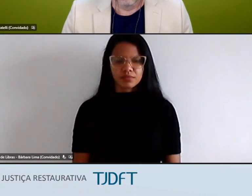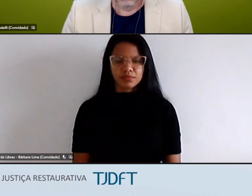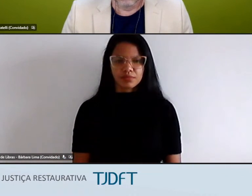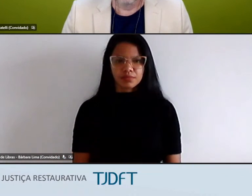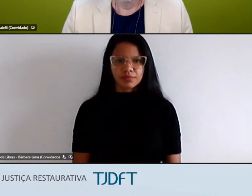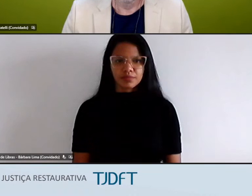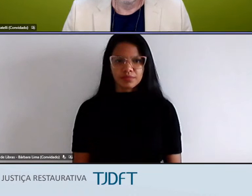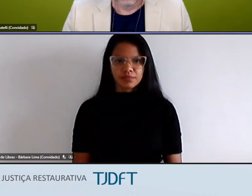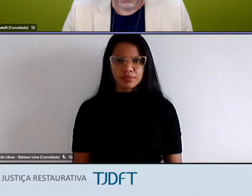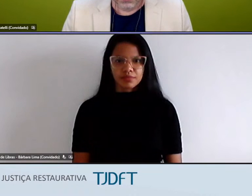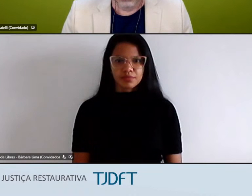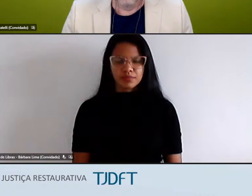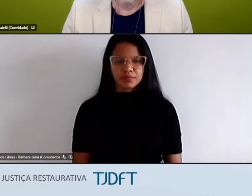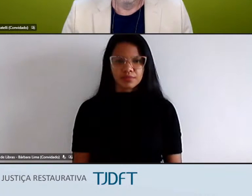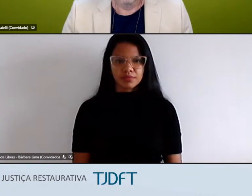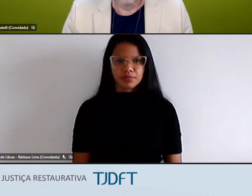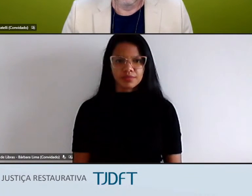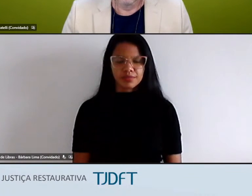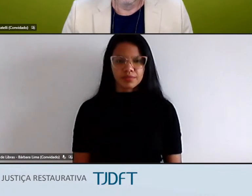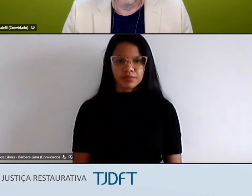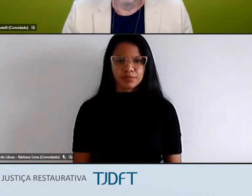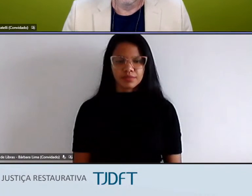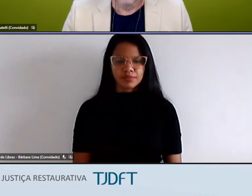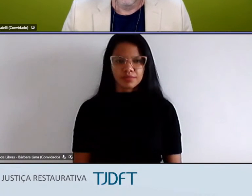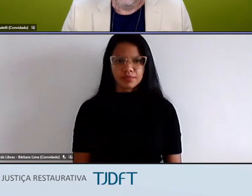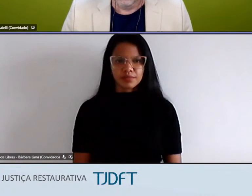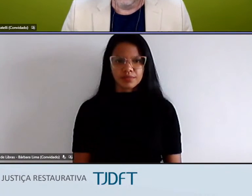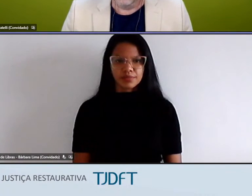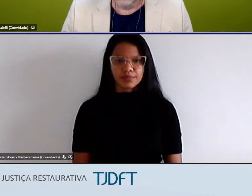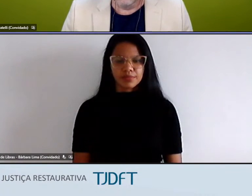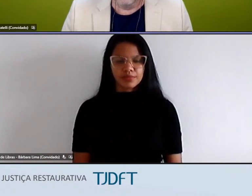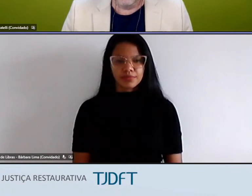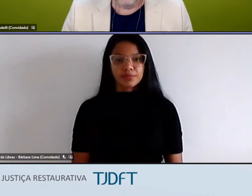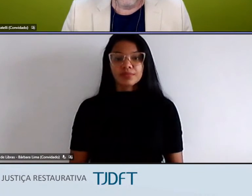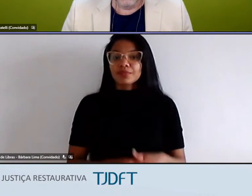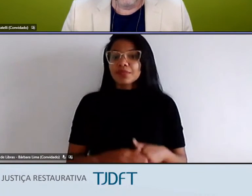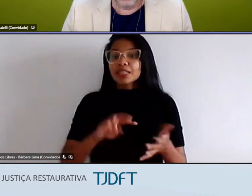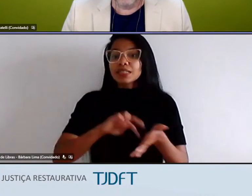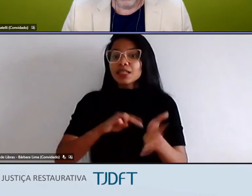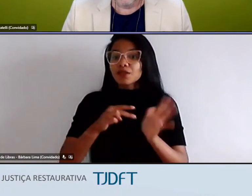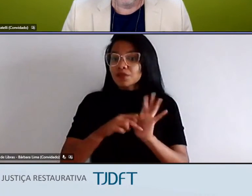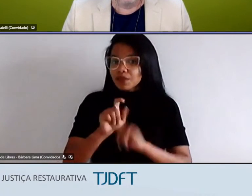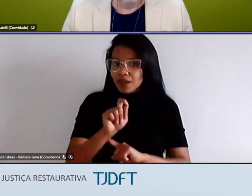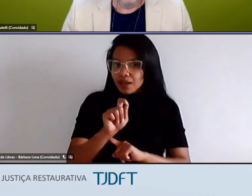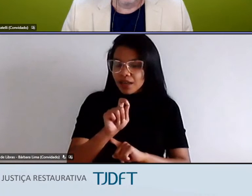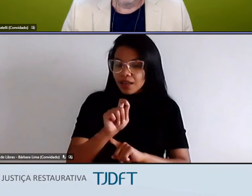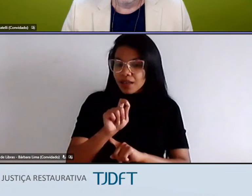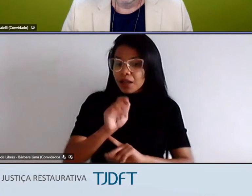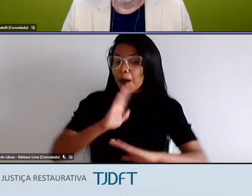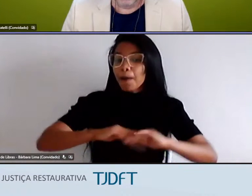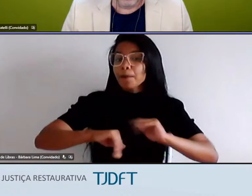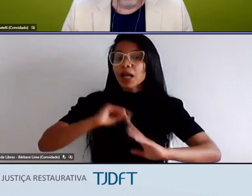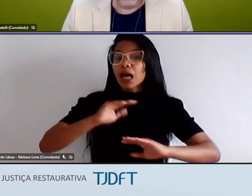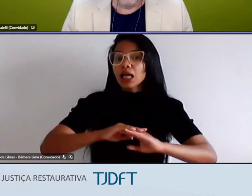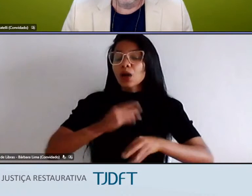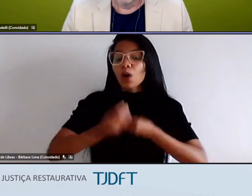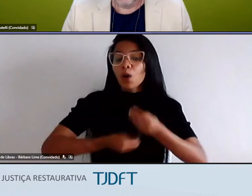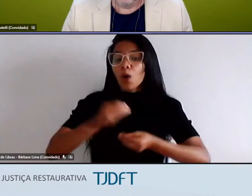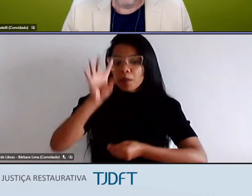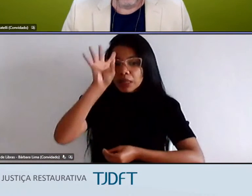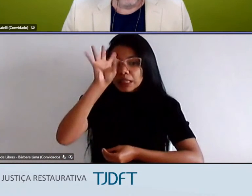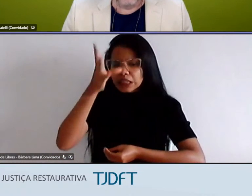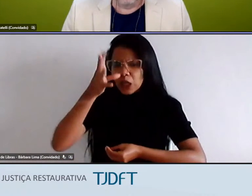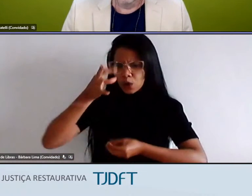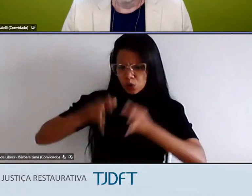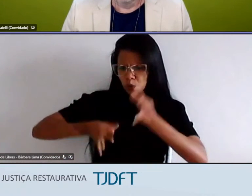person's decision, obviously with the advice of their lawyer. Isso significa que, na prática, a decisão não cabe ao juiz, não